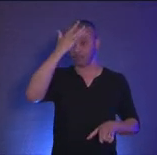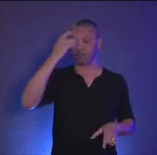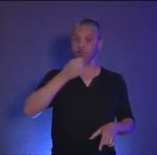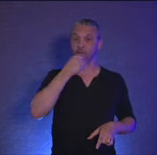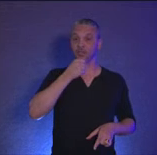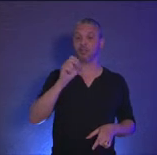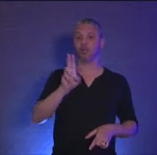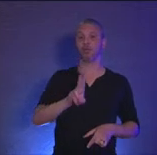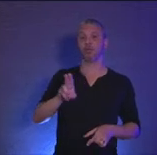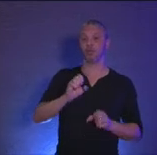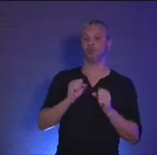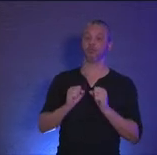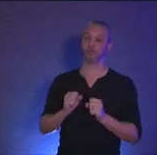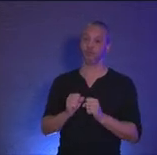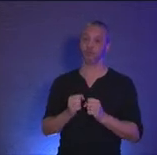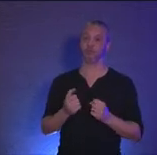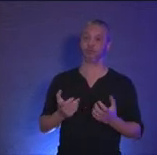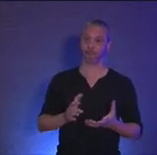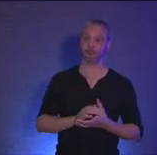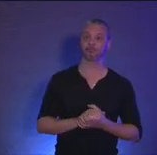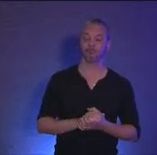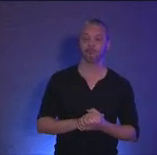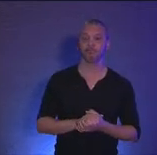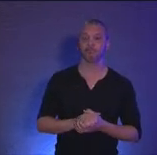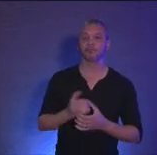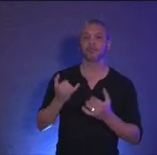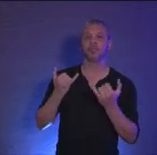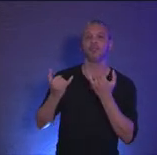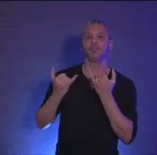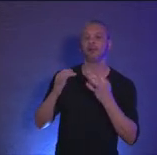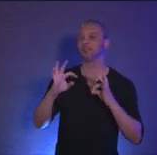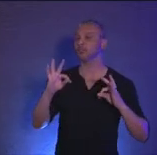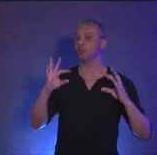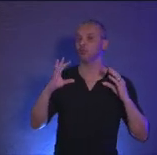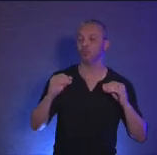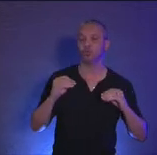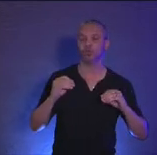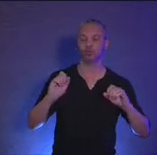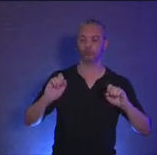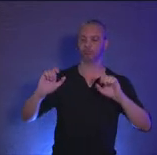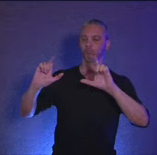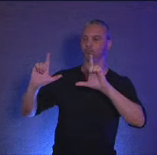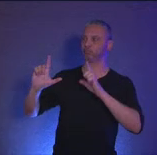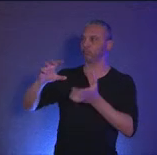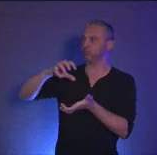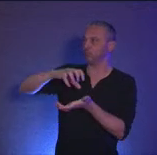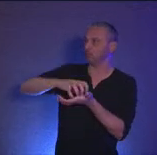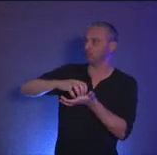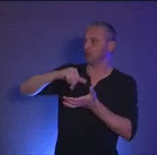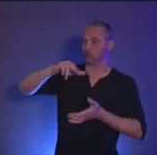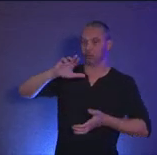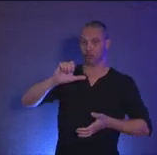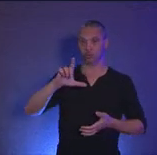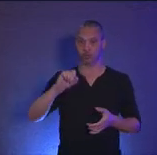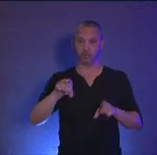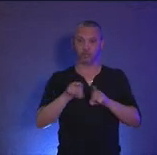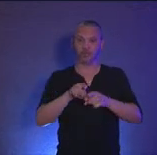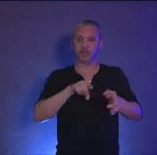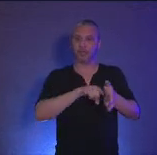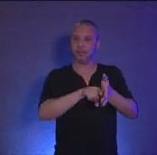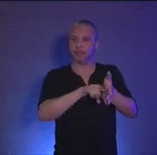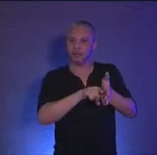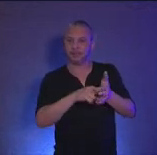usar. E aí, todos os dados estão reunidos num painel no site do Núcleo, então você pode pesquisar, filtrar e